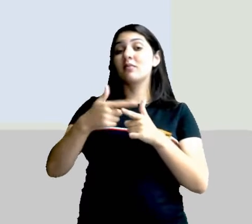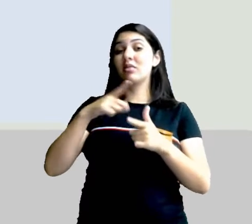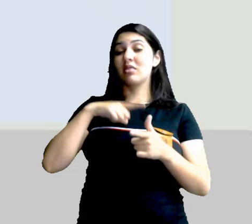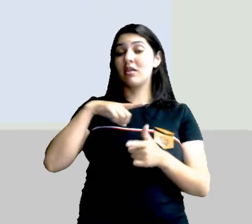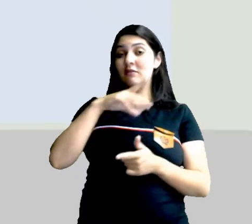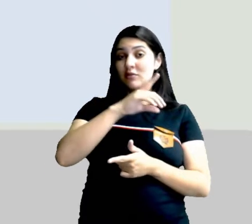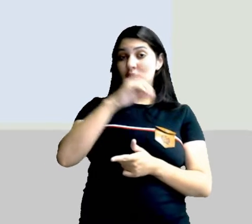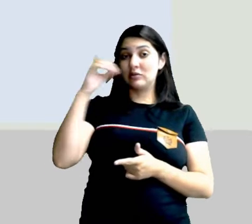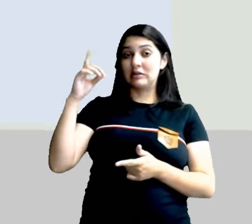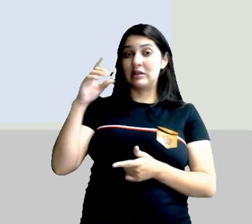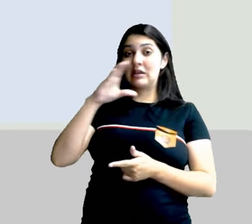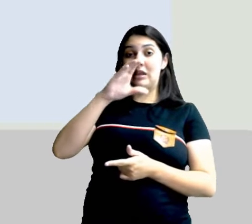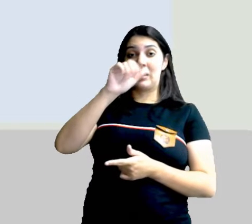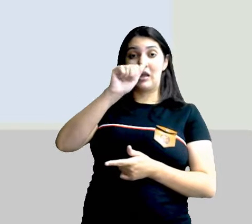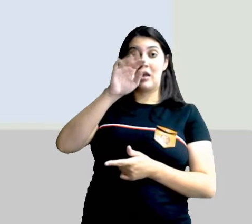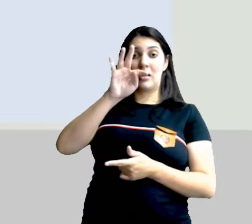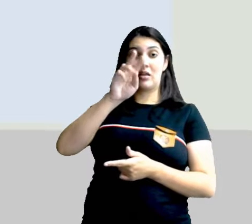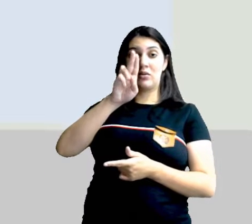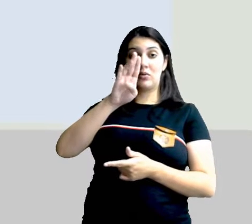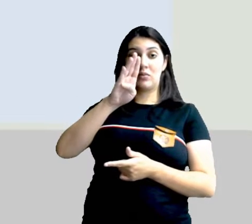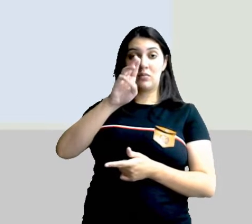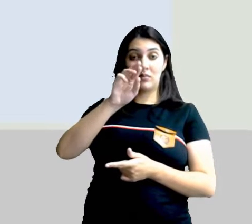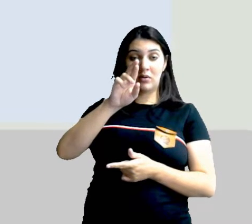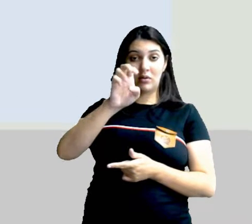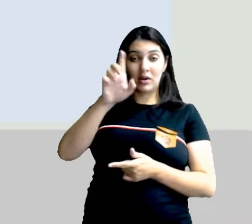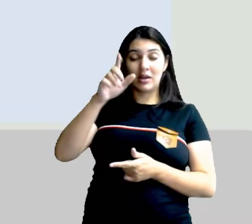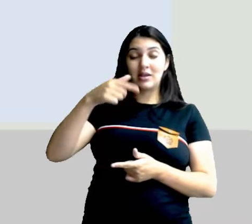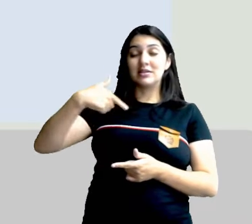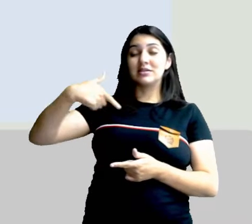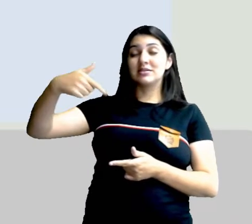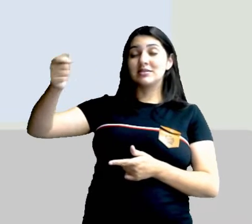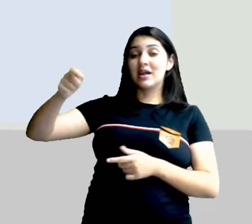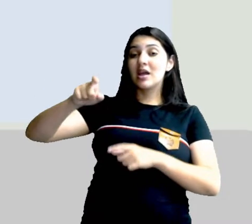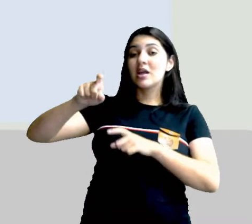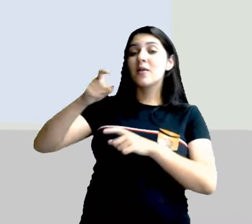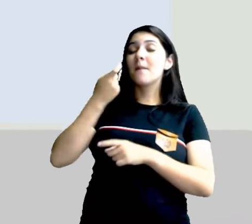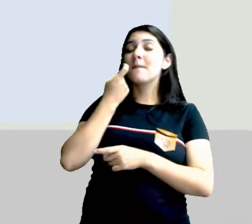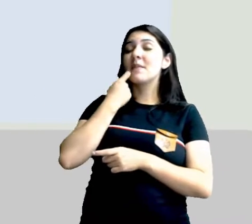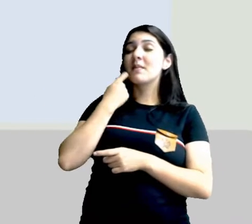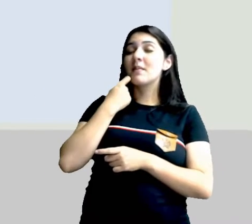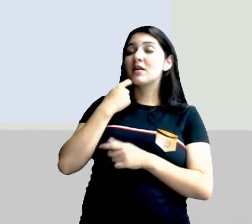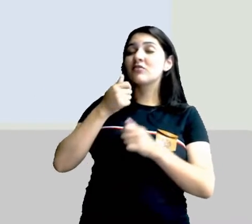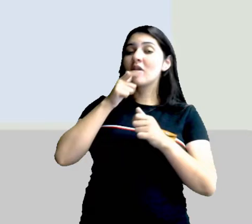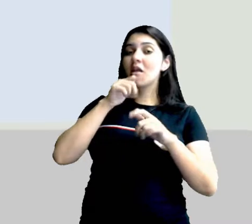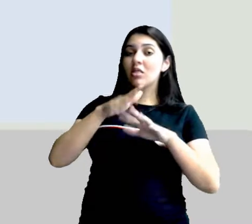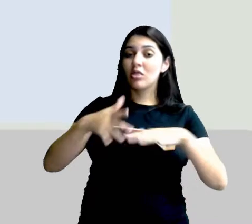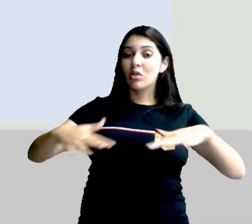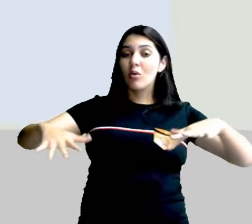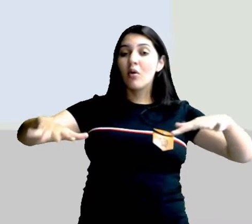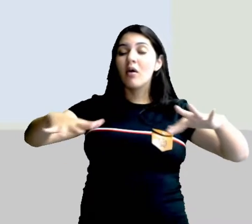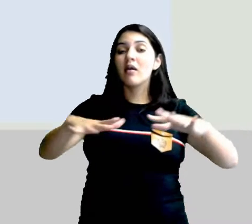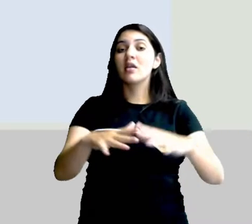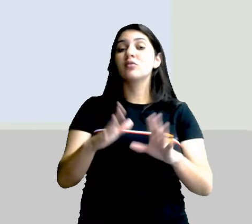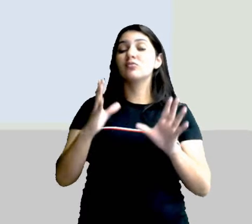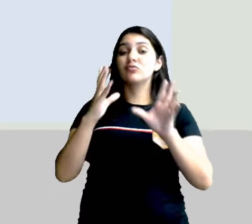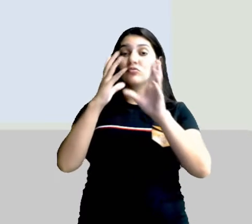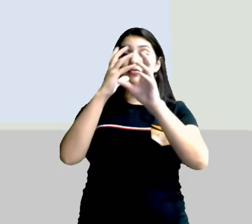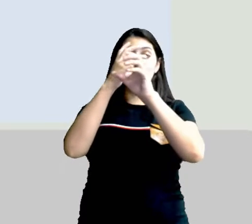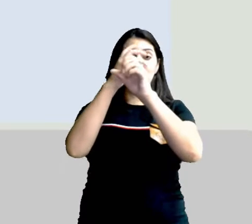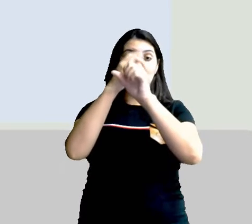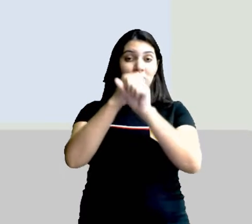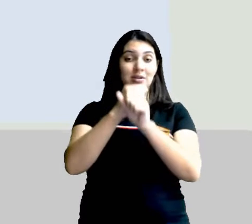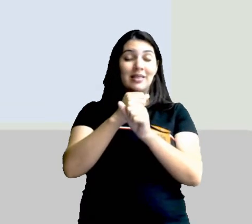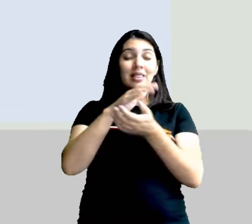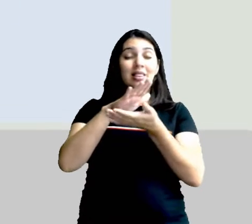Certo dia, Catuboré saiu para pescar no lago distante da maloca. Escureceu e